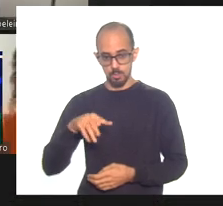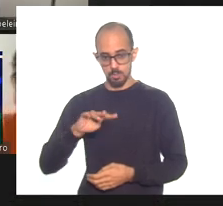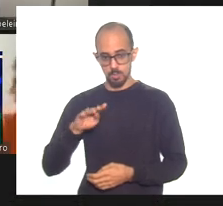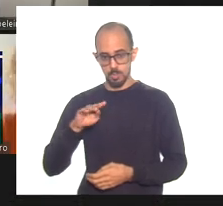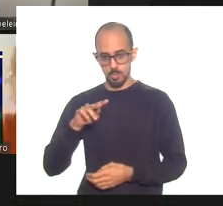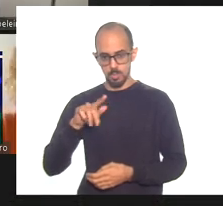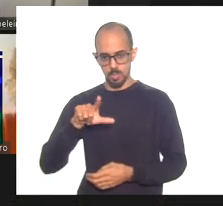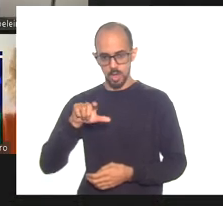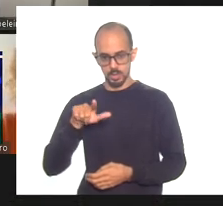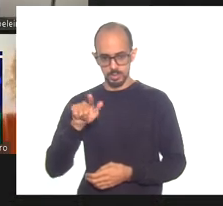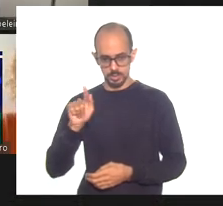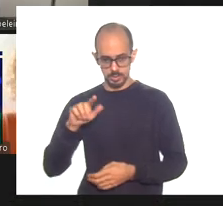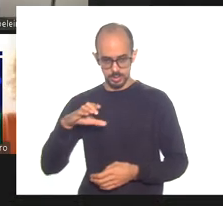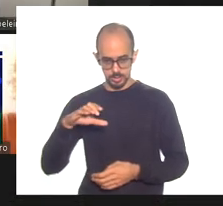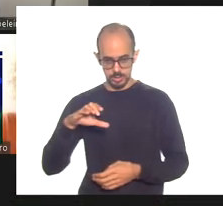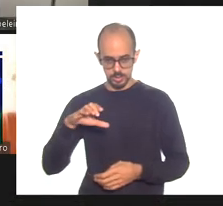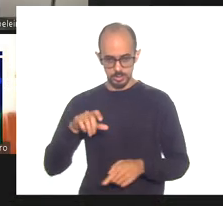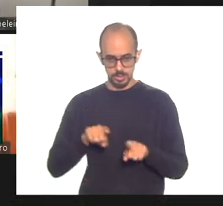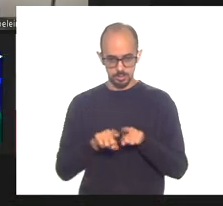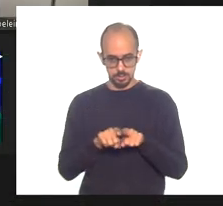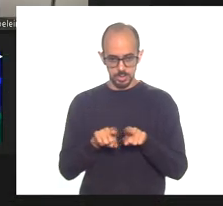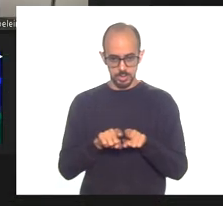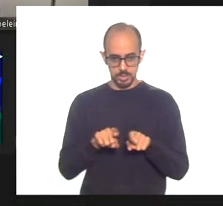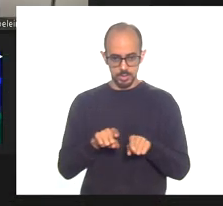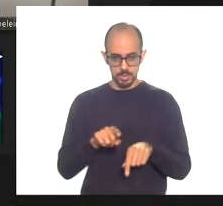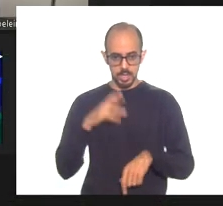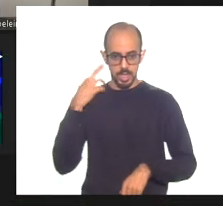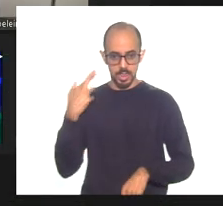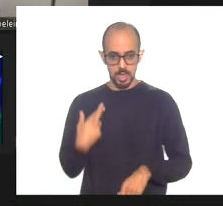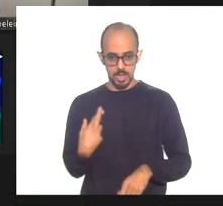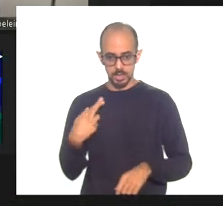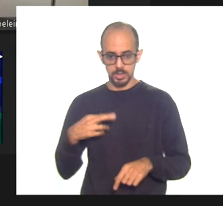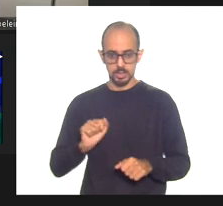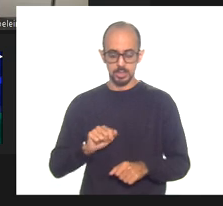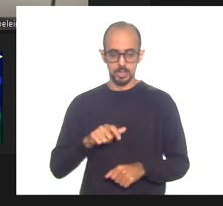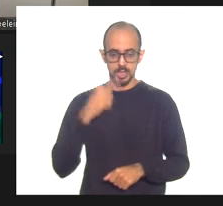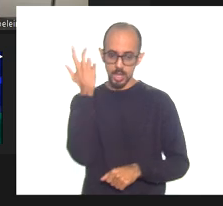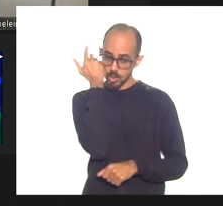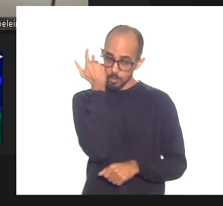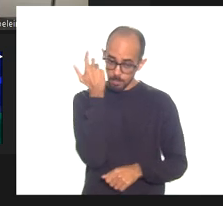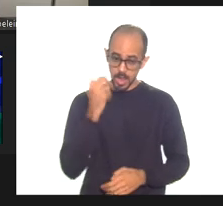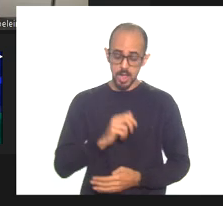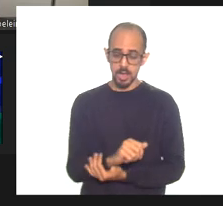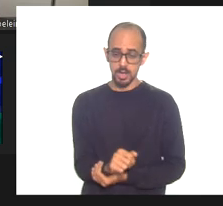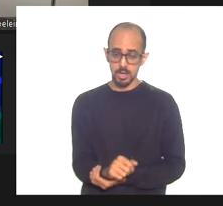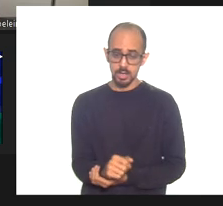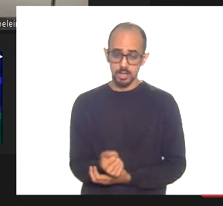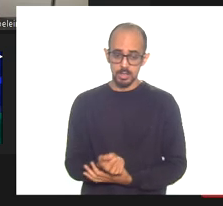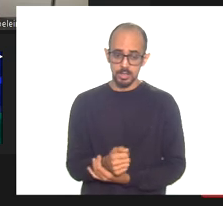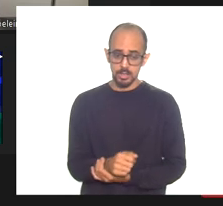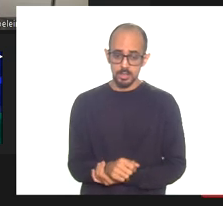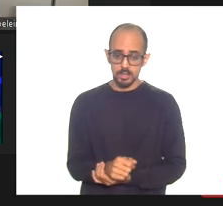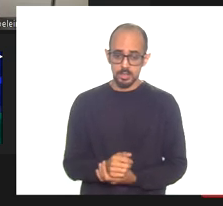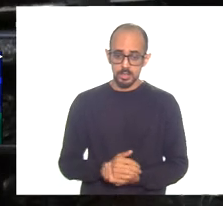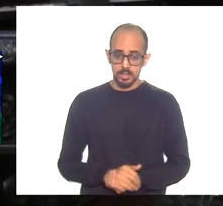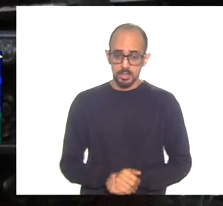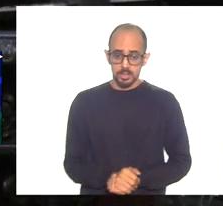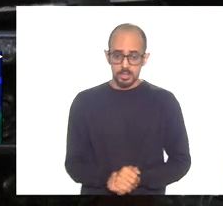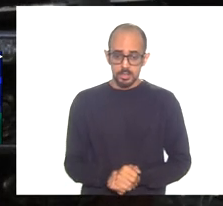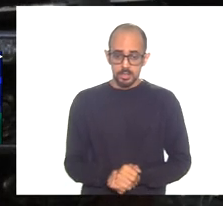Por favor nos Paulo e Liomar o